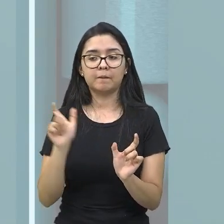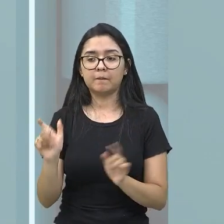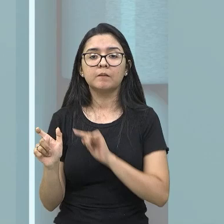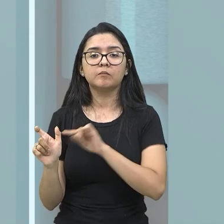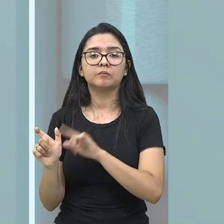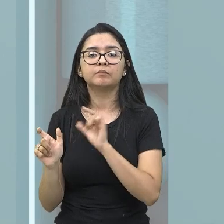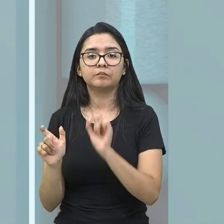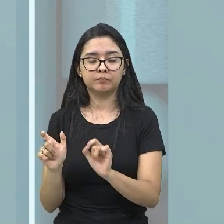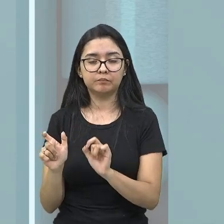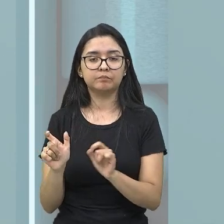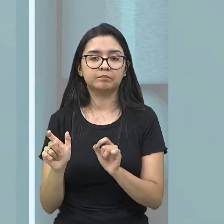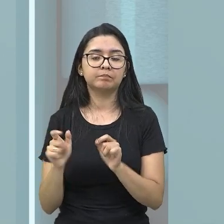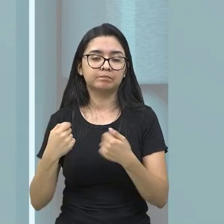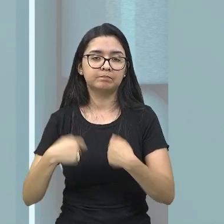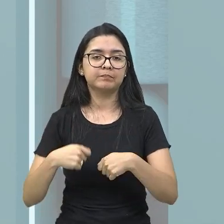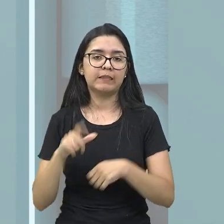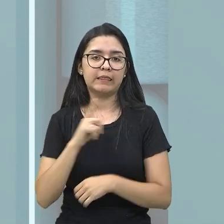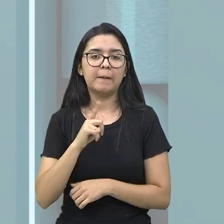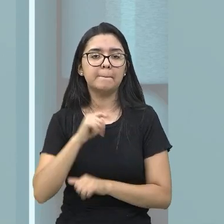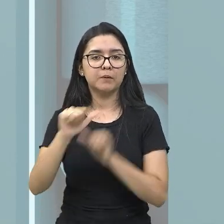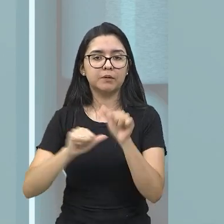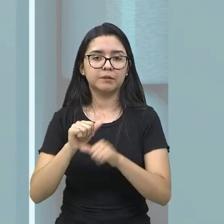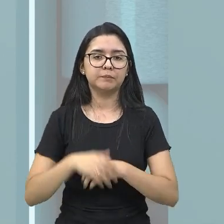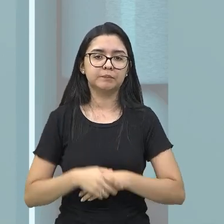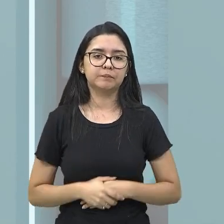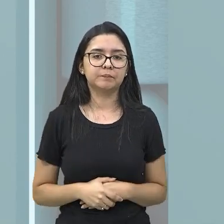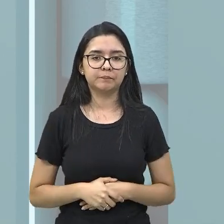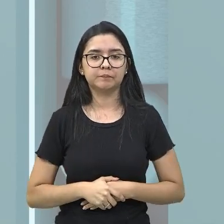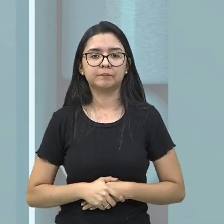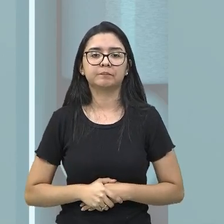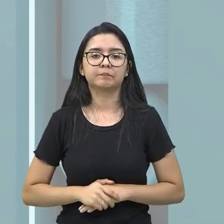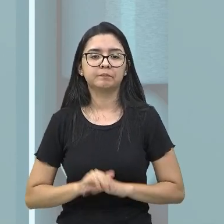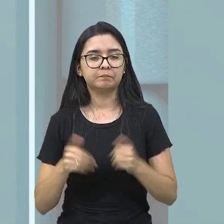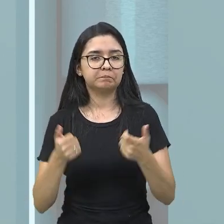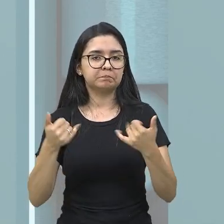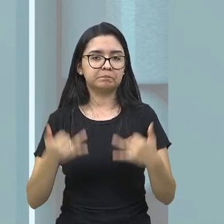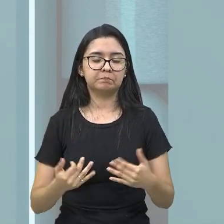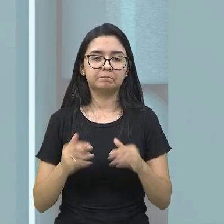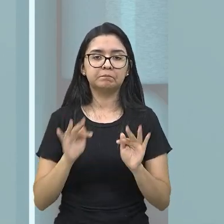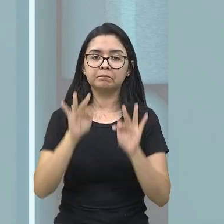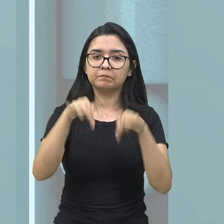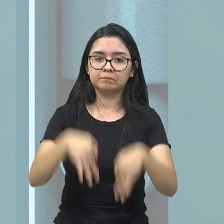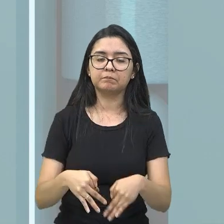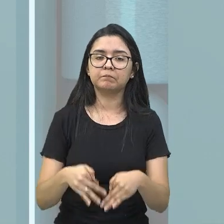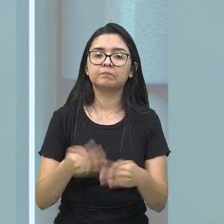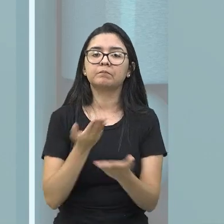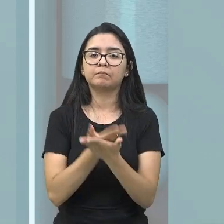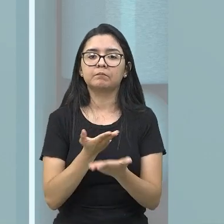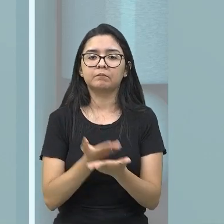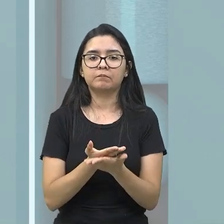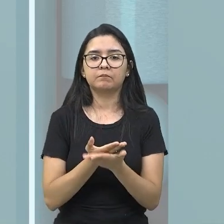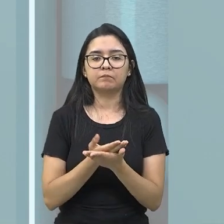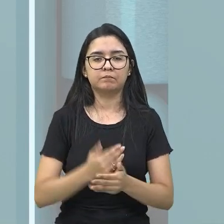processo de aglutinação eu tenho. Como não há mais nada a ser explicado, a gente vai encerrando por aqui.